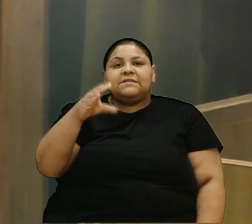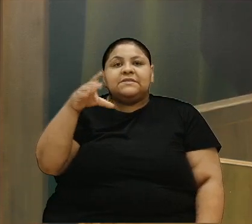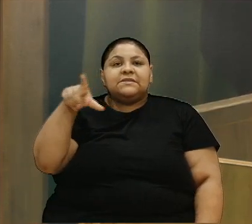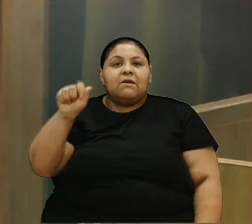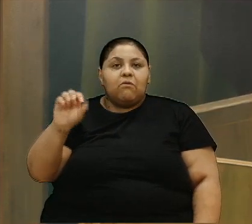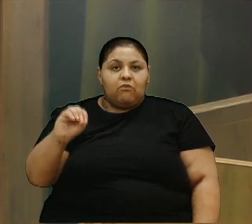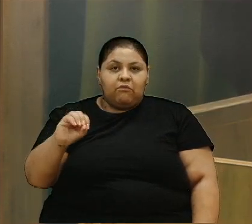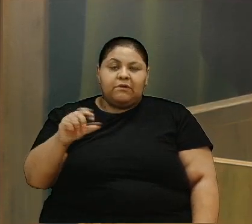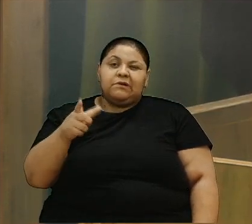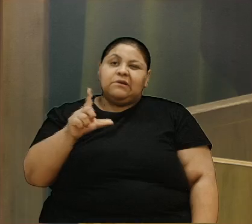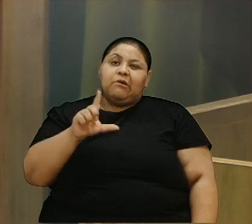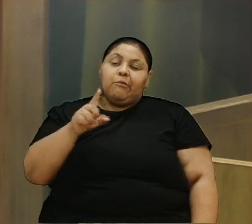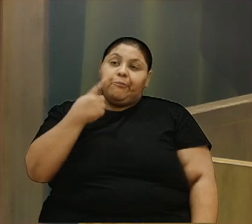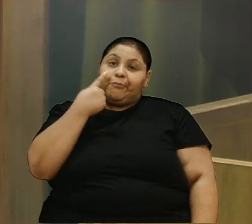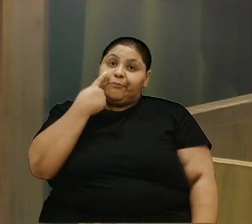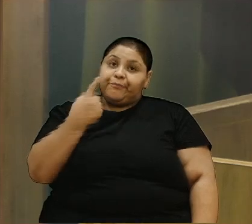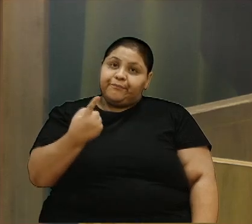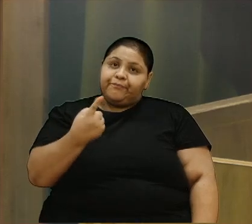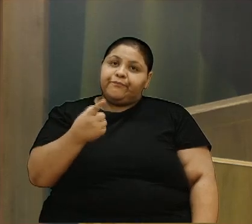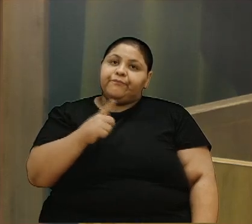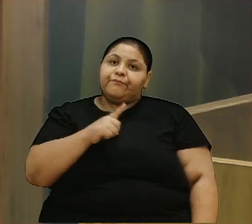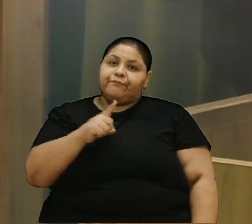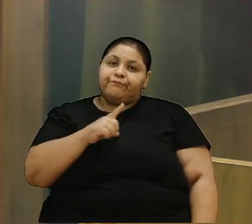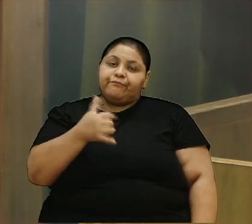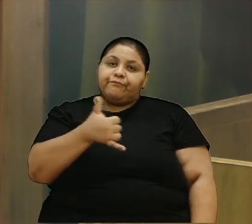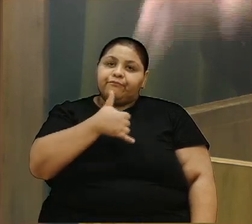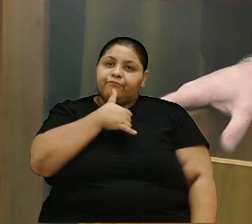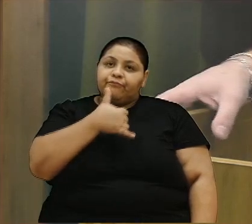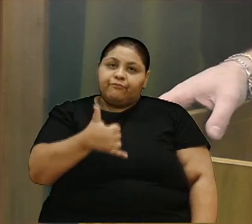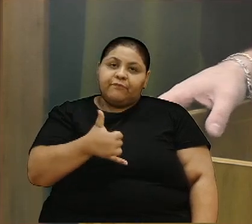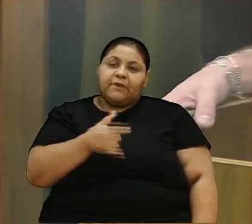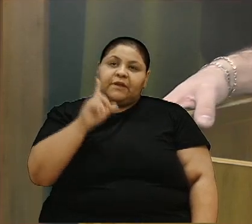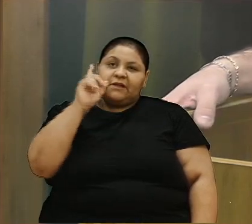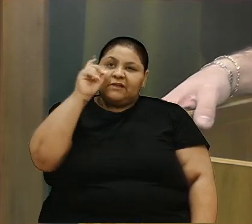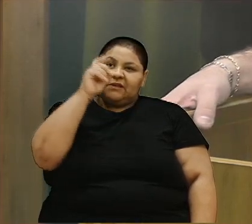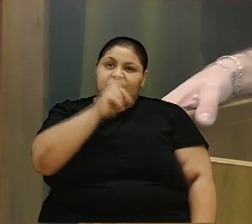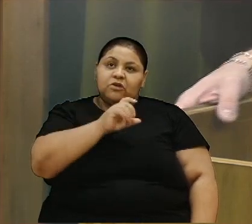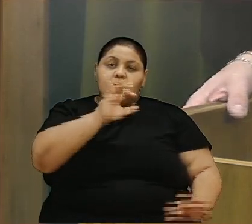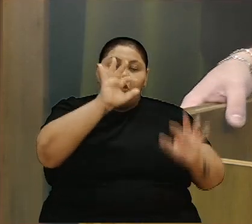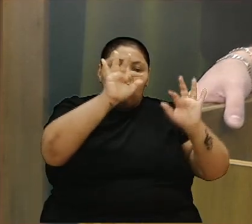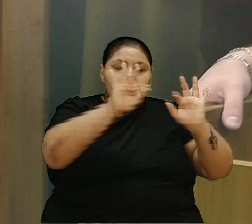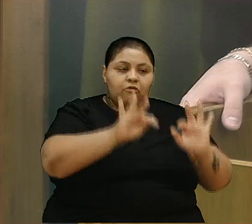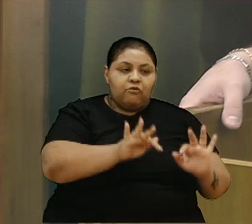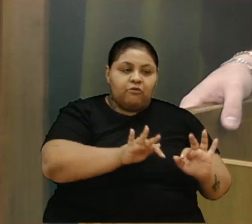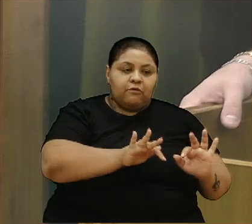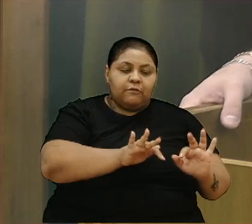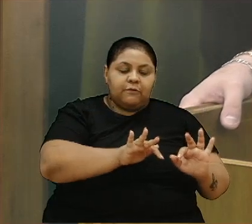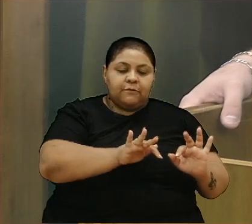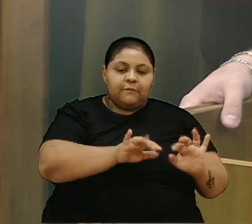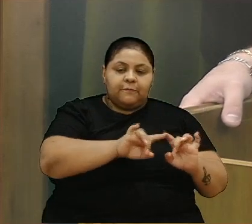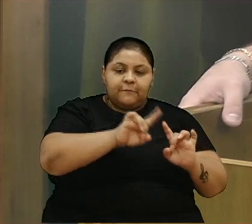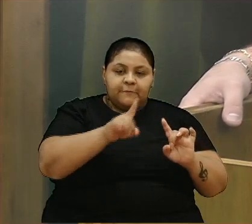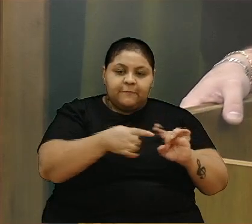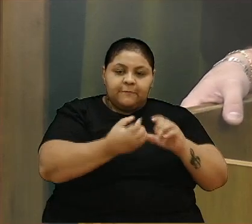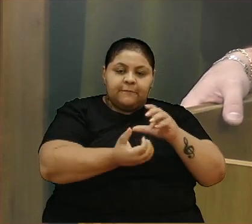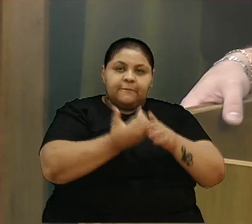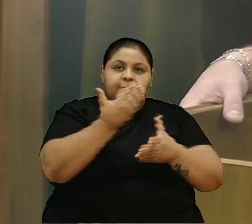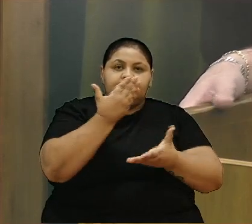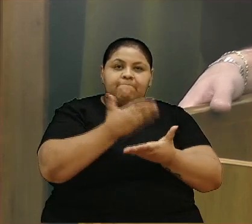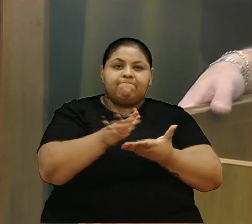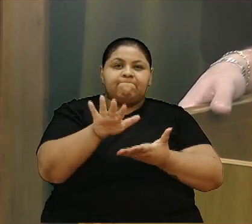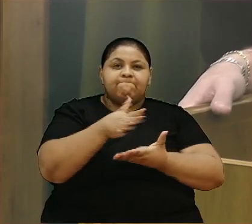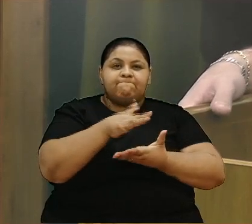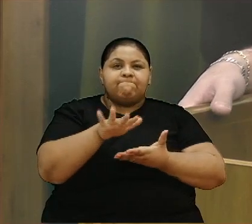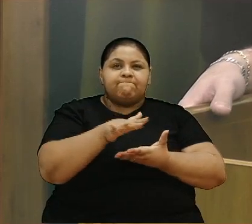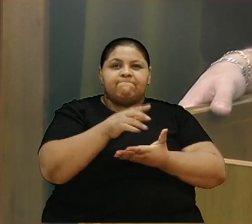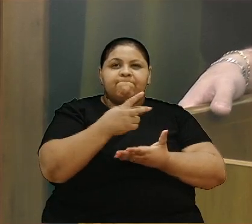Olha, tem situações que, infelizmente, é complicado. A isenção, ela vai gerar uma perda de